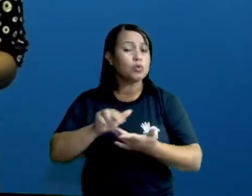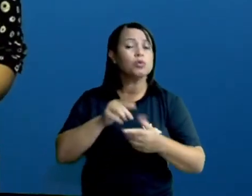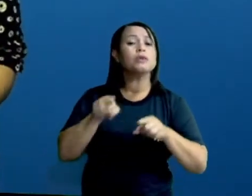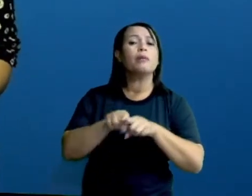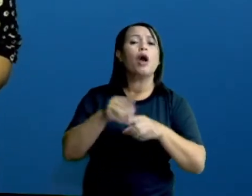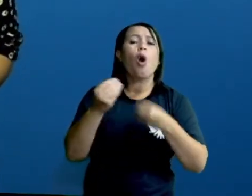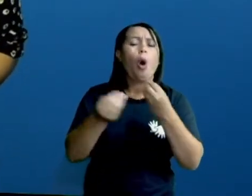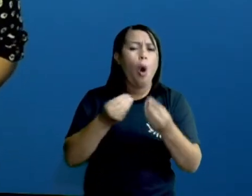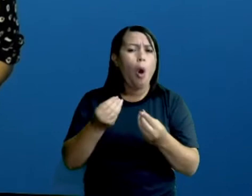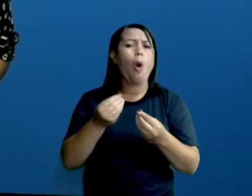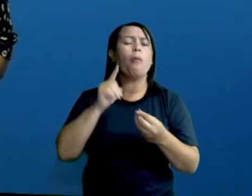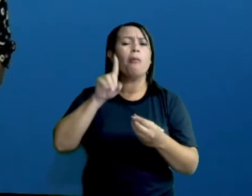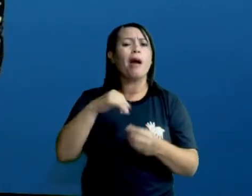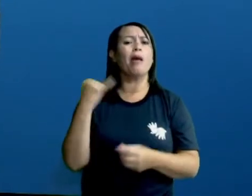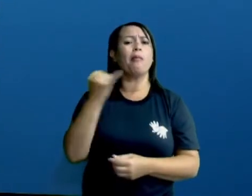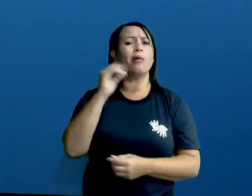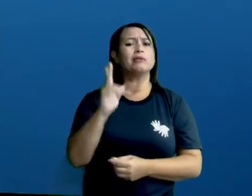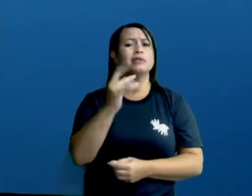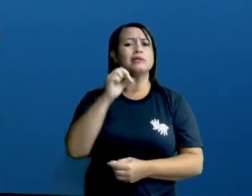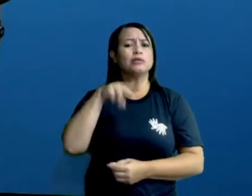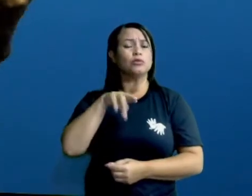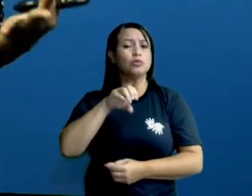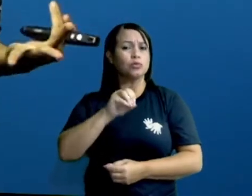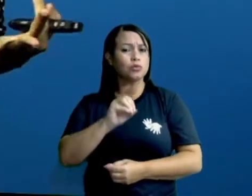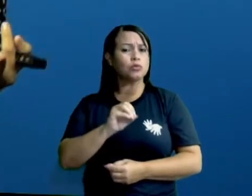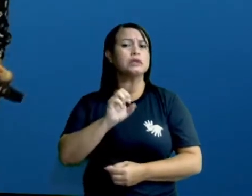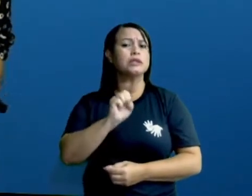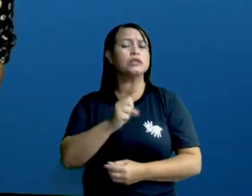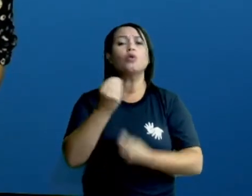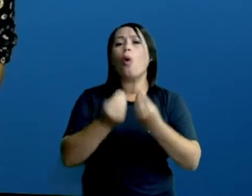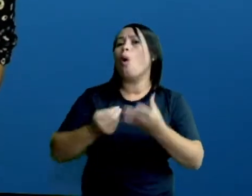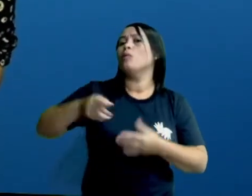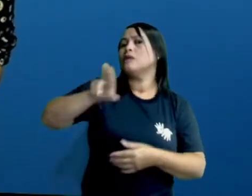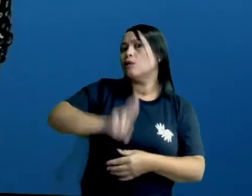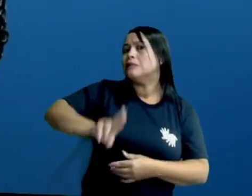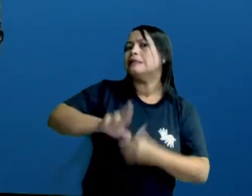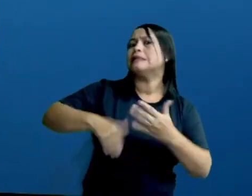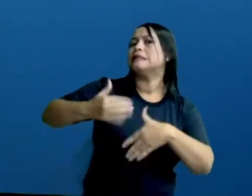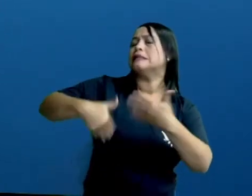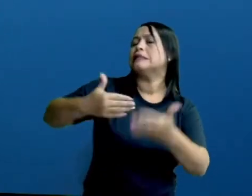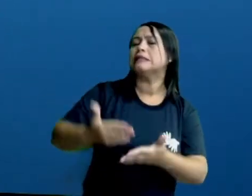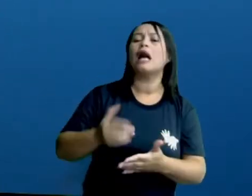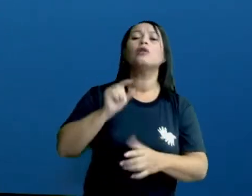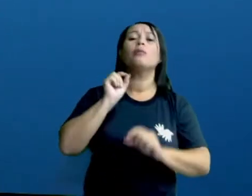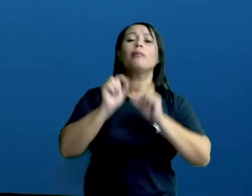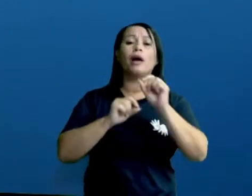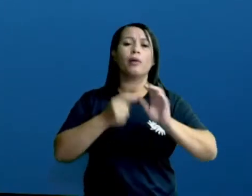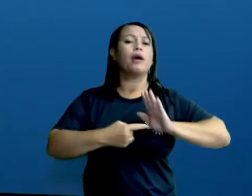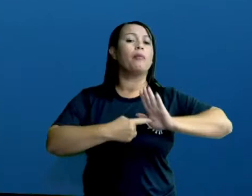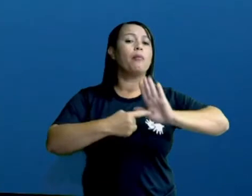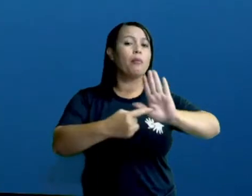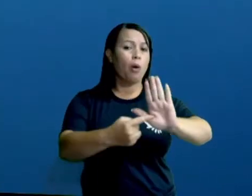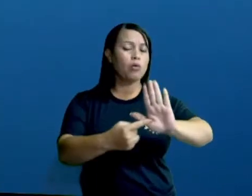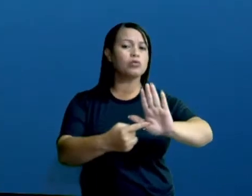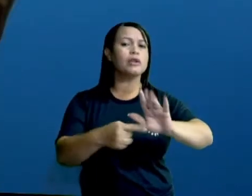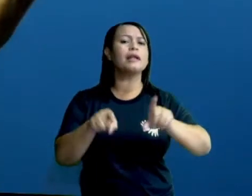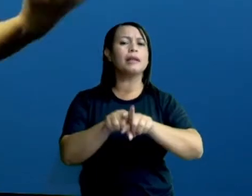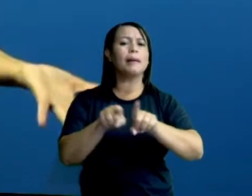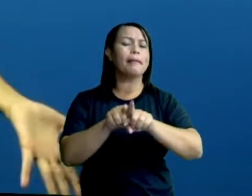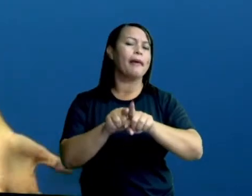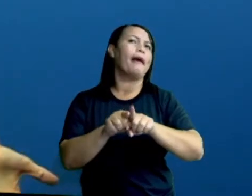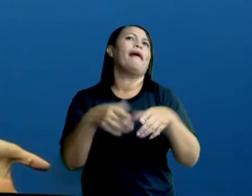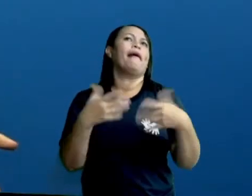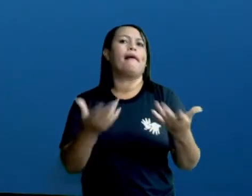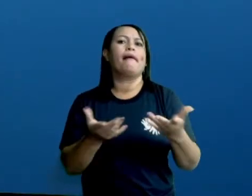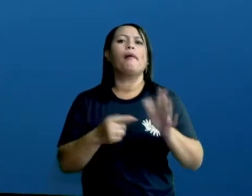elemento passa a ser utilizado, ou a partir de quando ele passa a ser utilizado, para representar, ou de